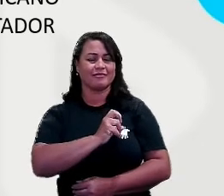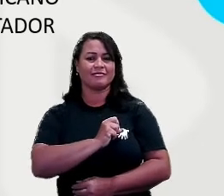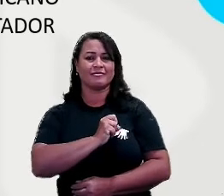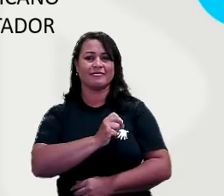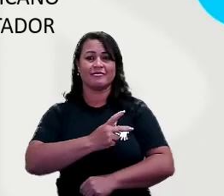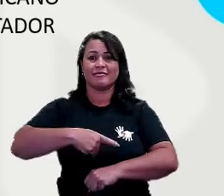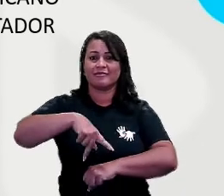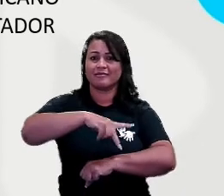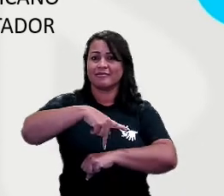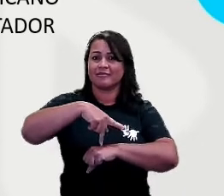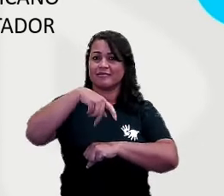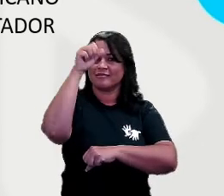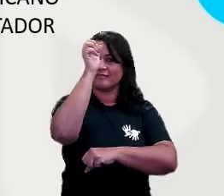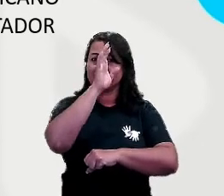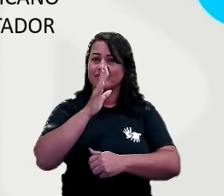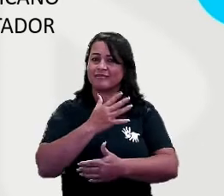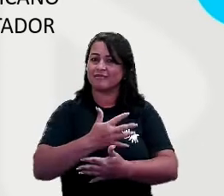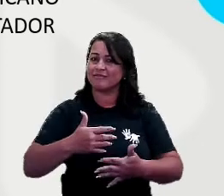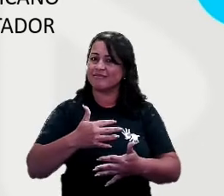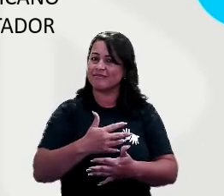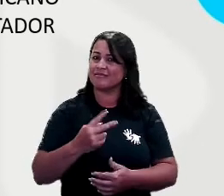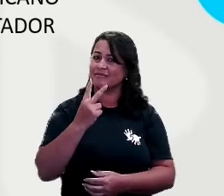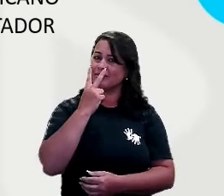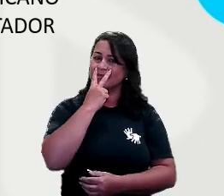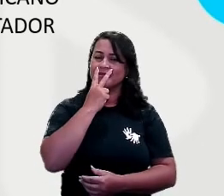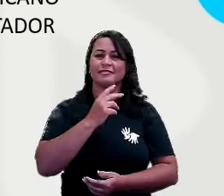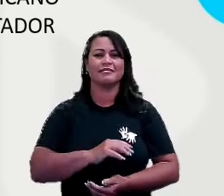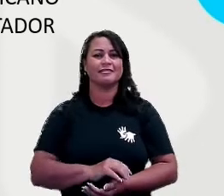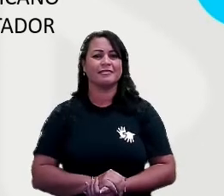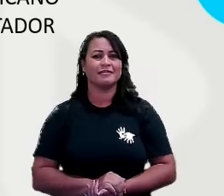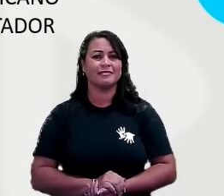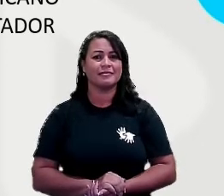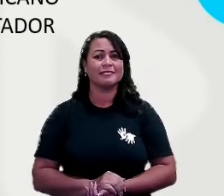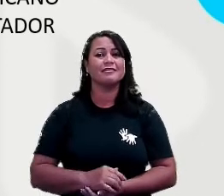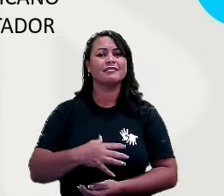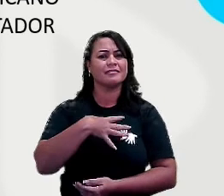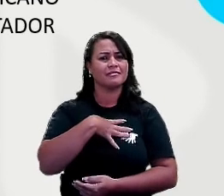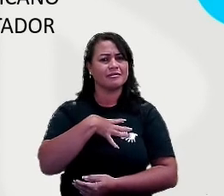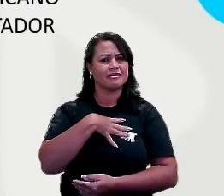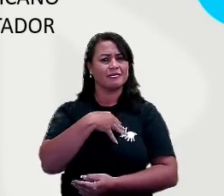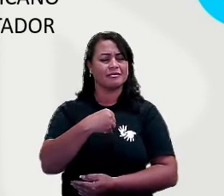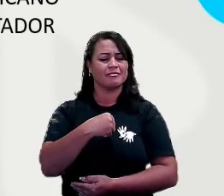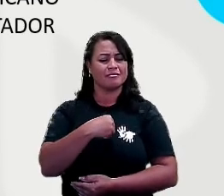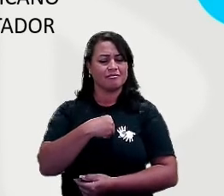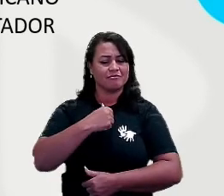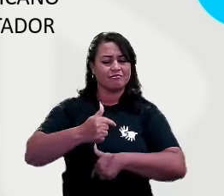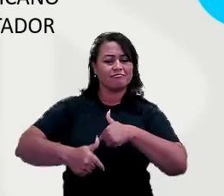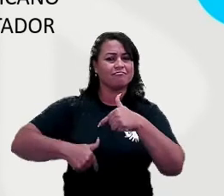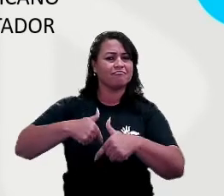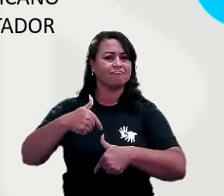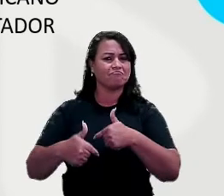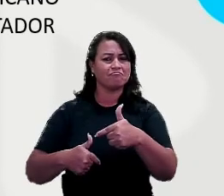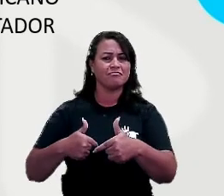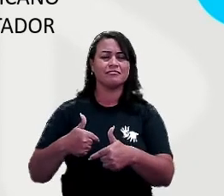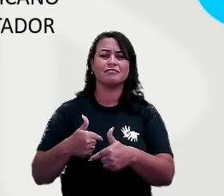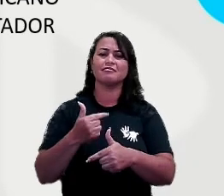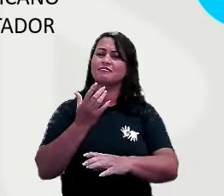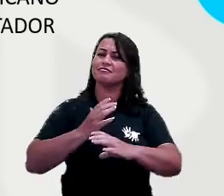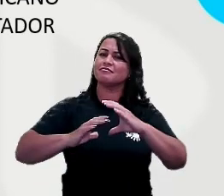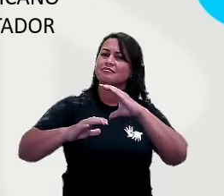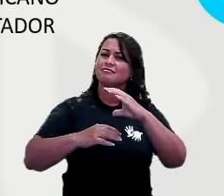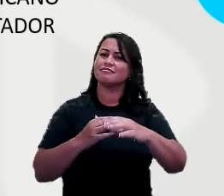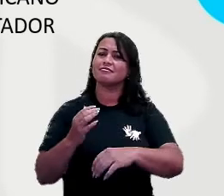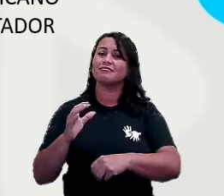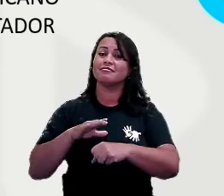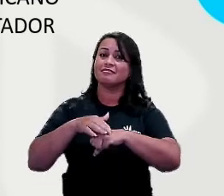nossa amada terra brasileira. E os filhos teus cantando noite e dia, bem